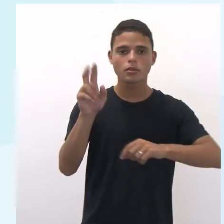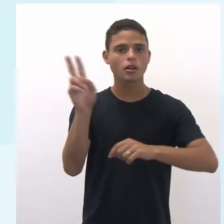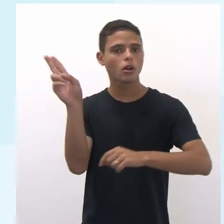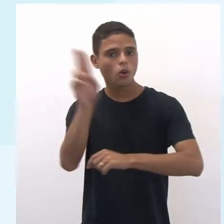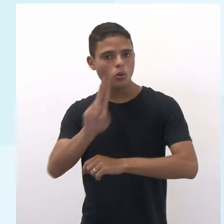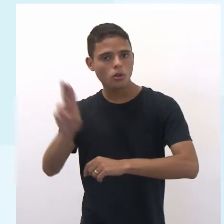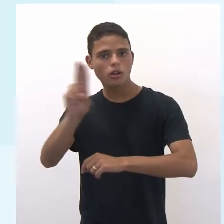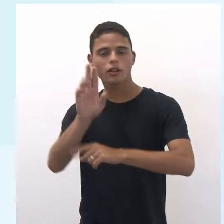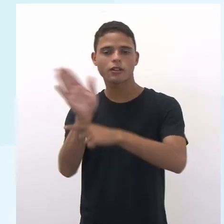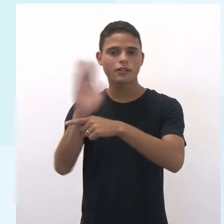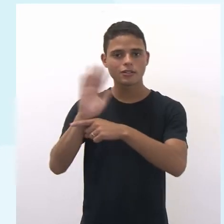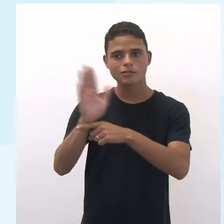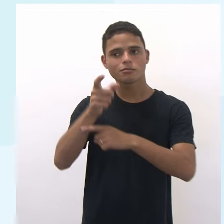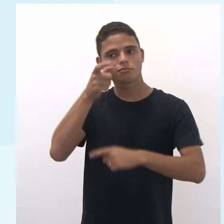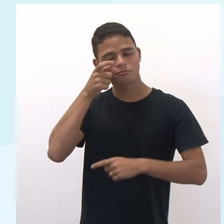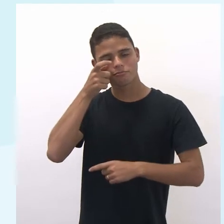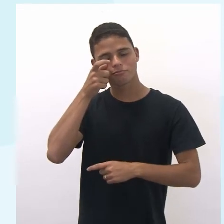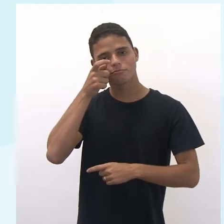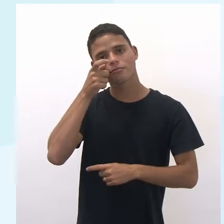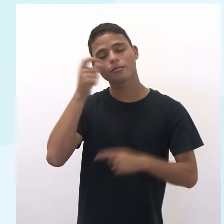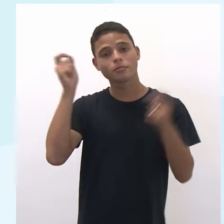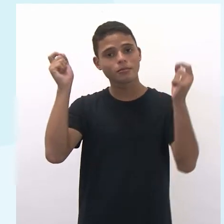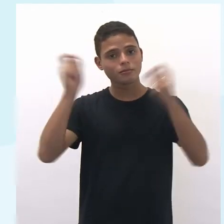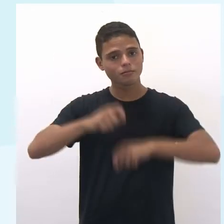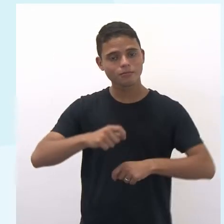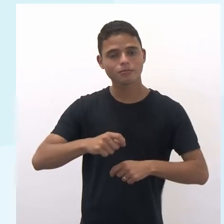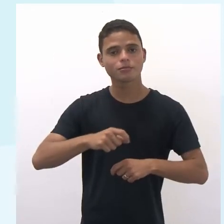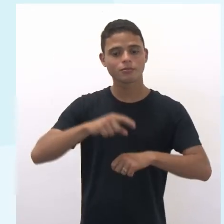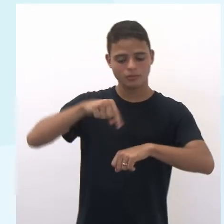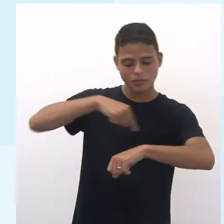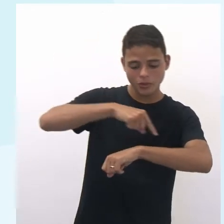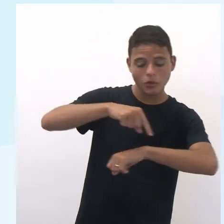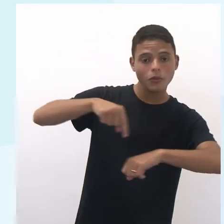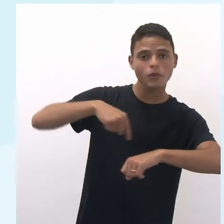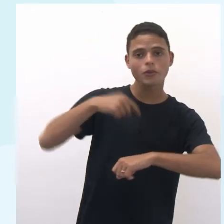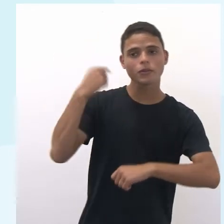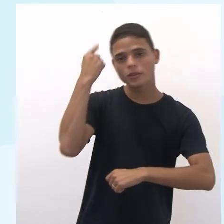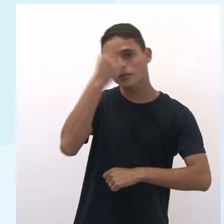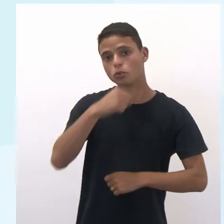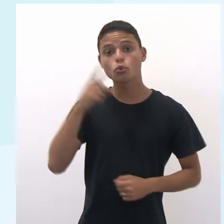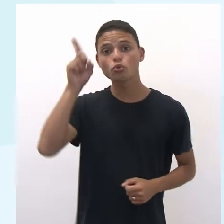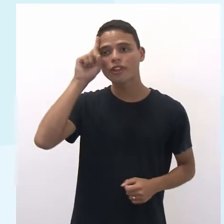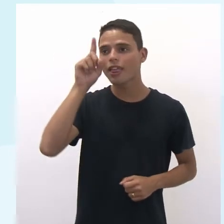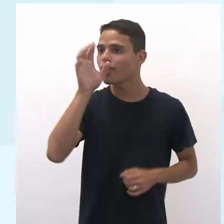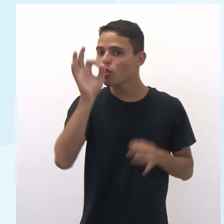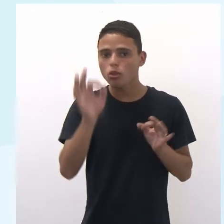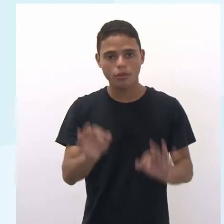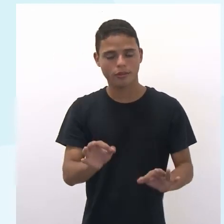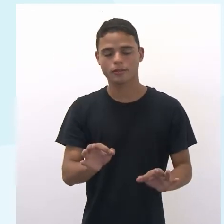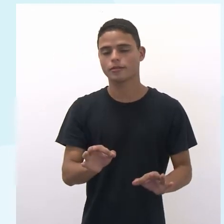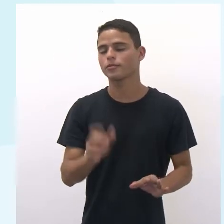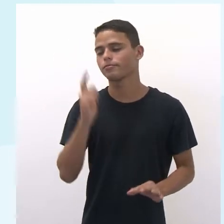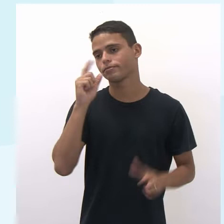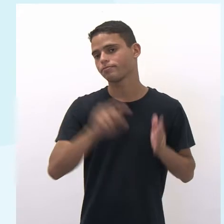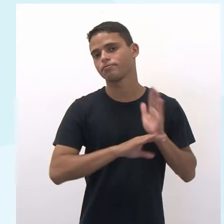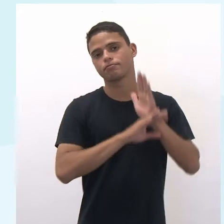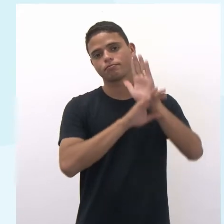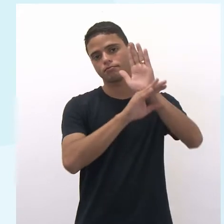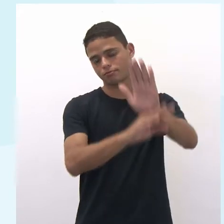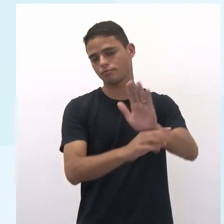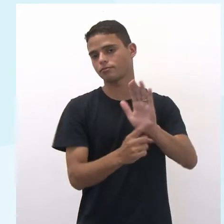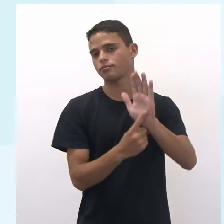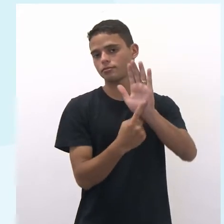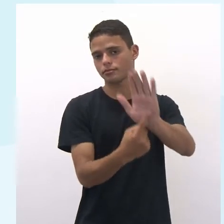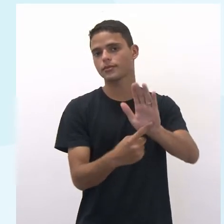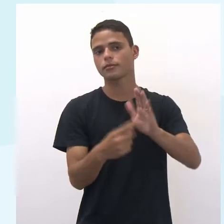muito maior, é muito mais interessante. Porque você consegue, numa aula só, né, num dia só, na verdade, exibir o vídeo e